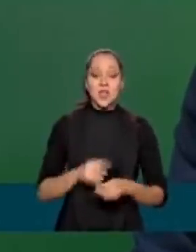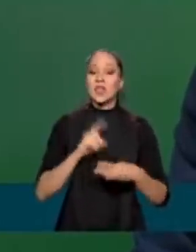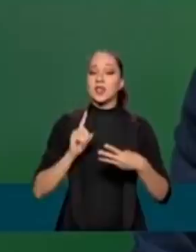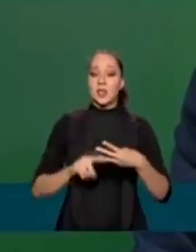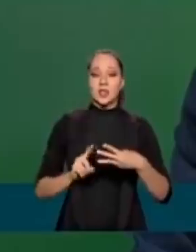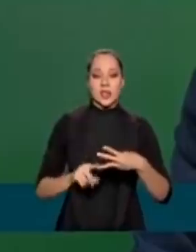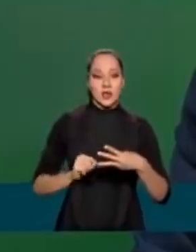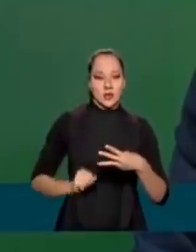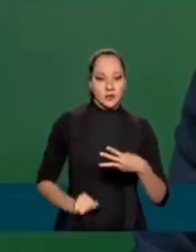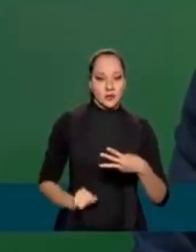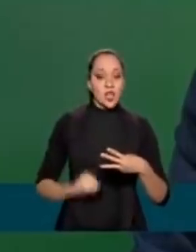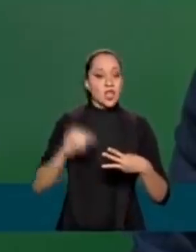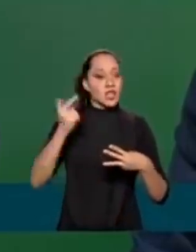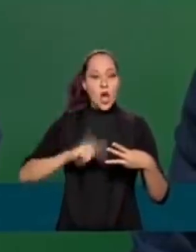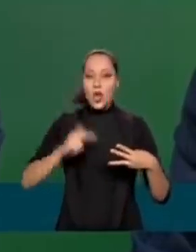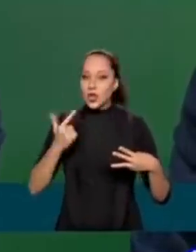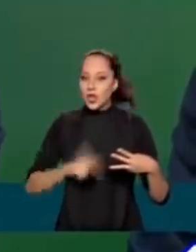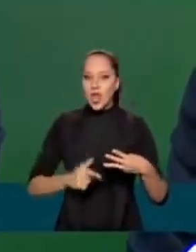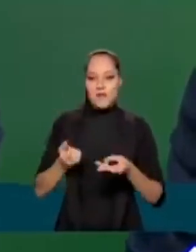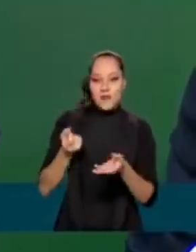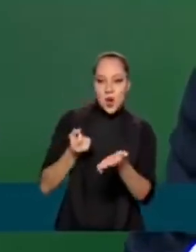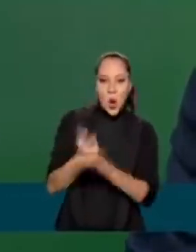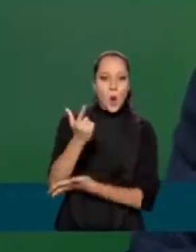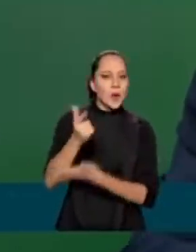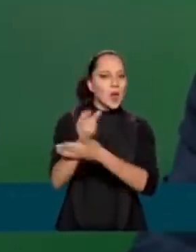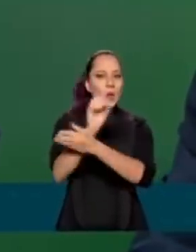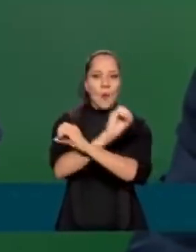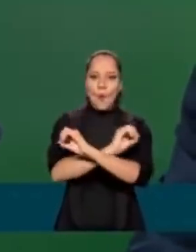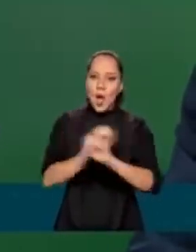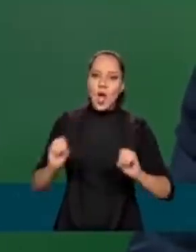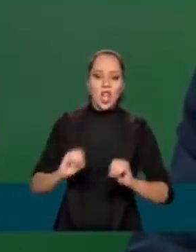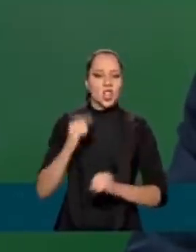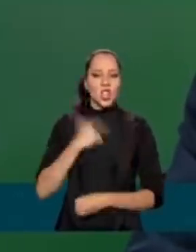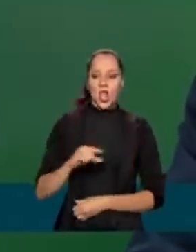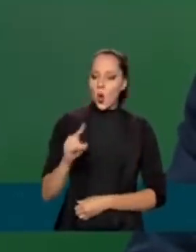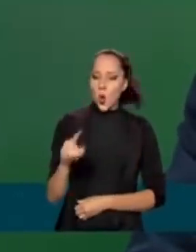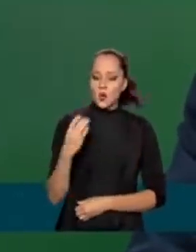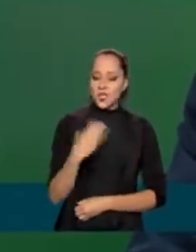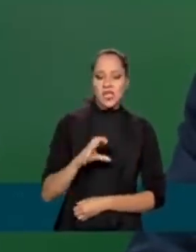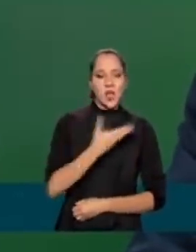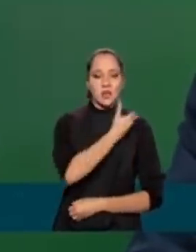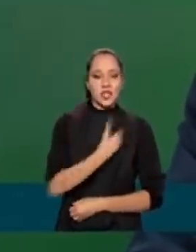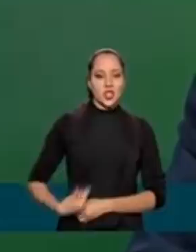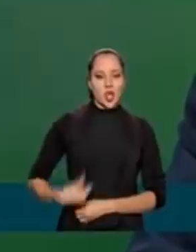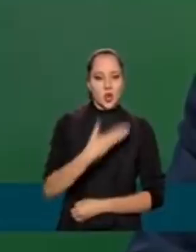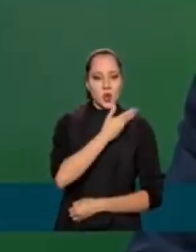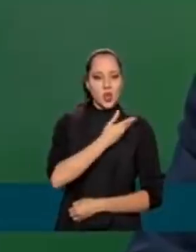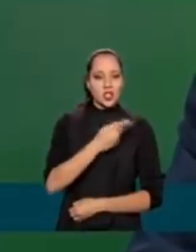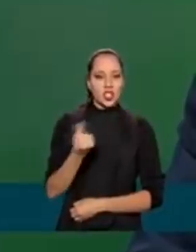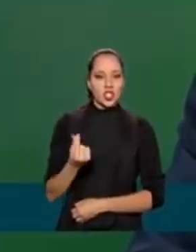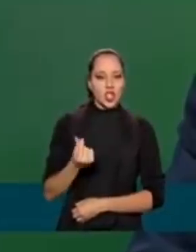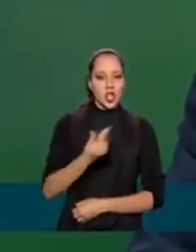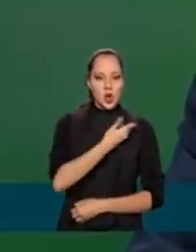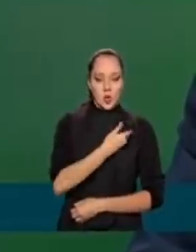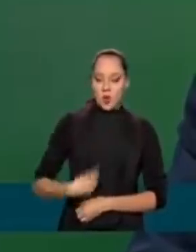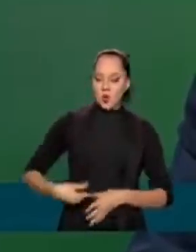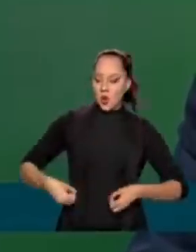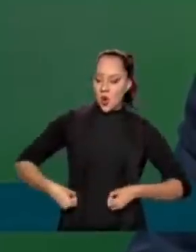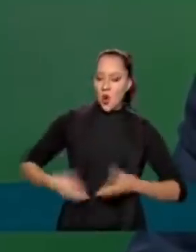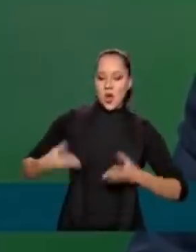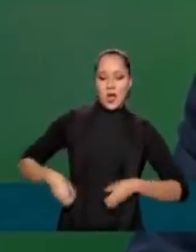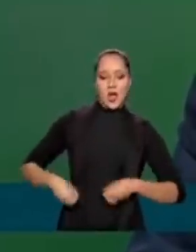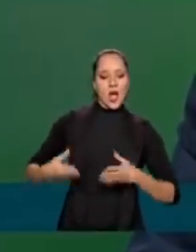Terceiro, não houve compra alguma, não há um centavo de dinheiro público que tenha sido